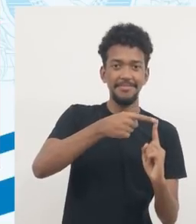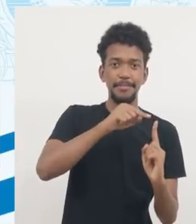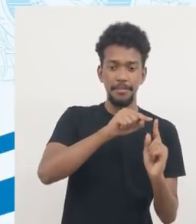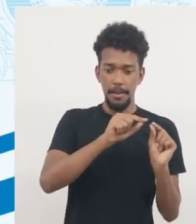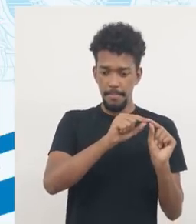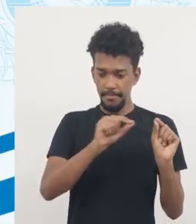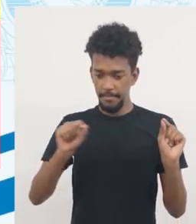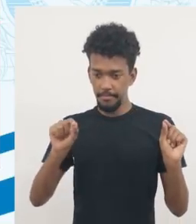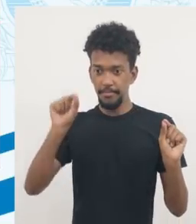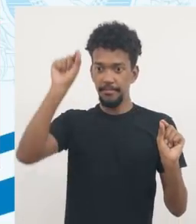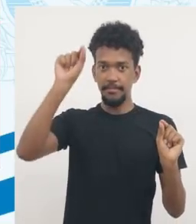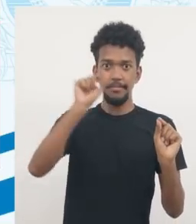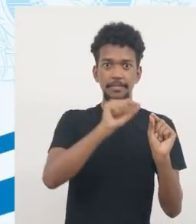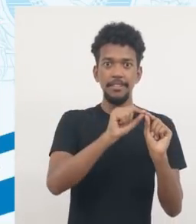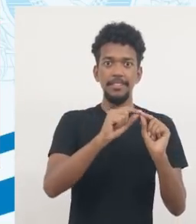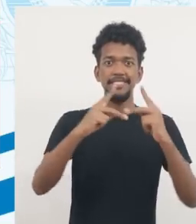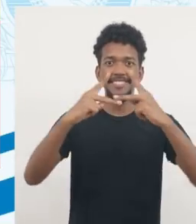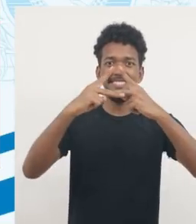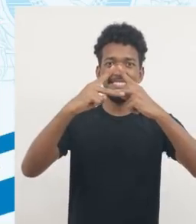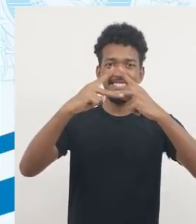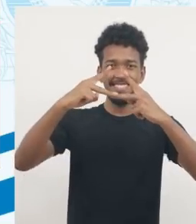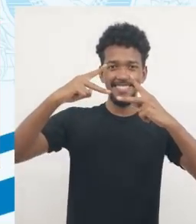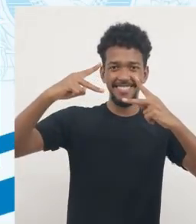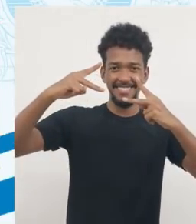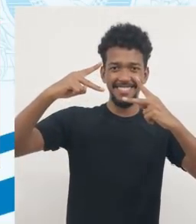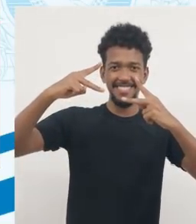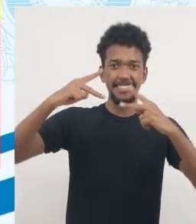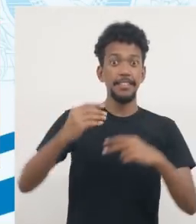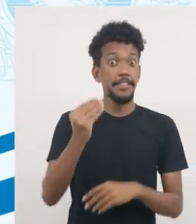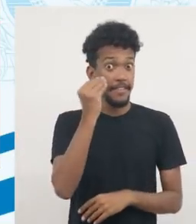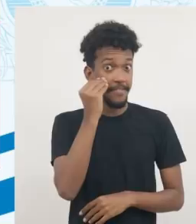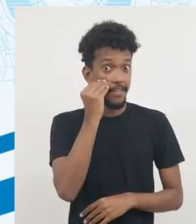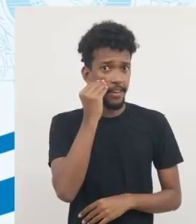além. Vejamos avante.